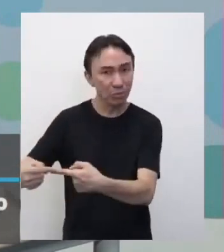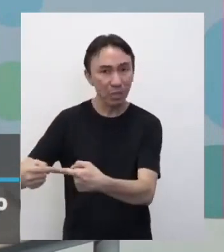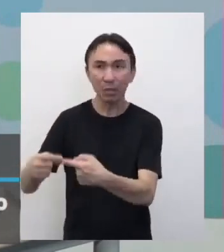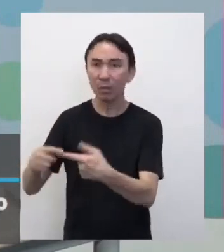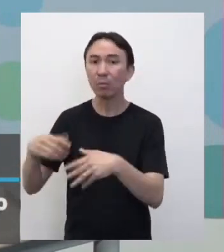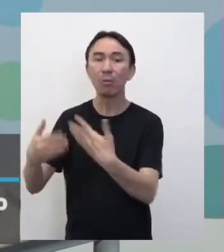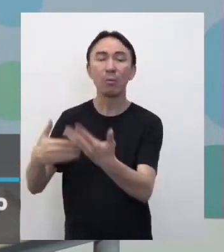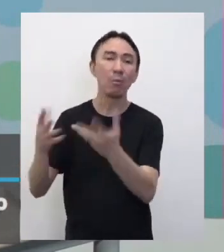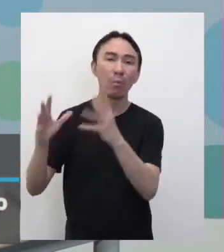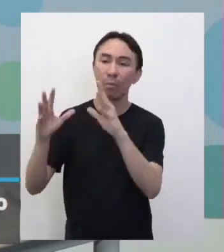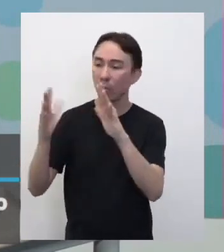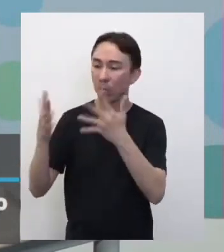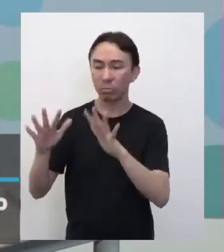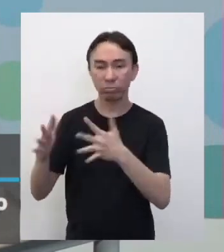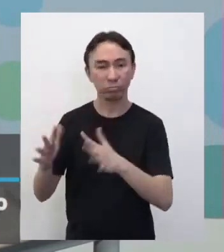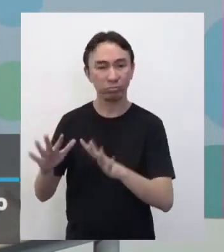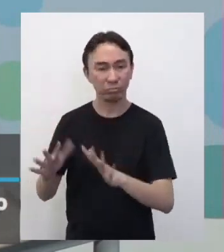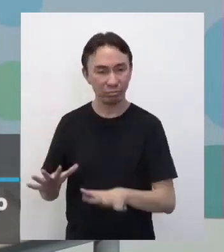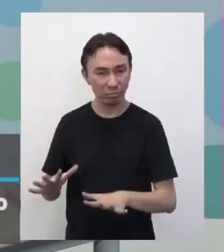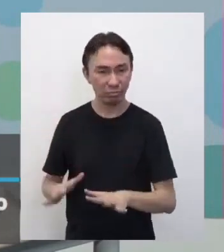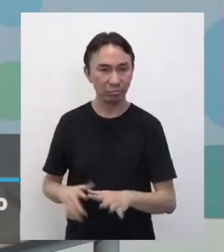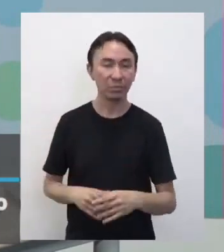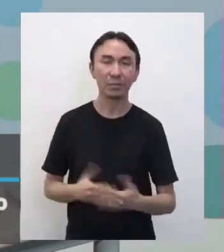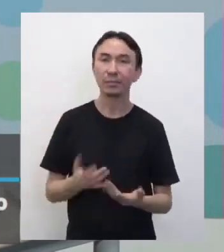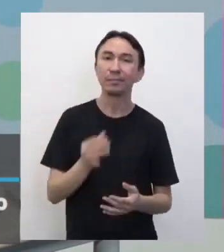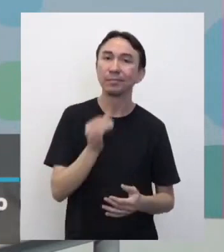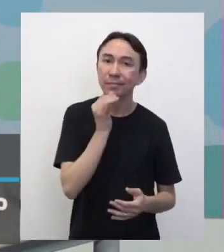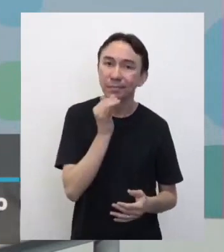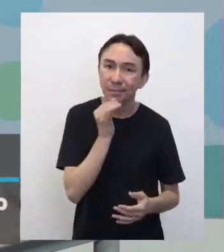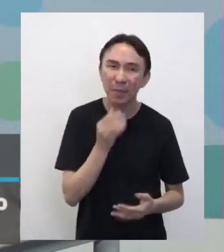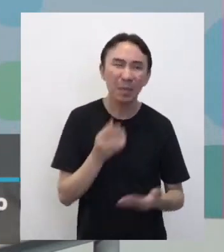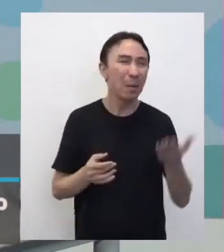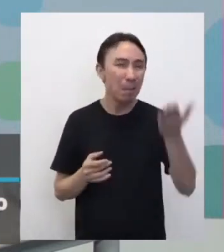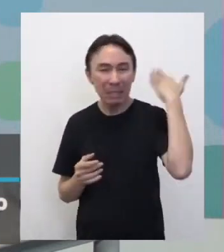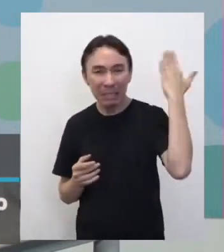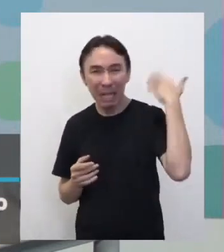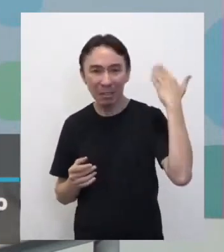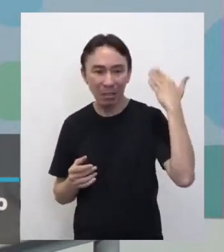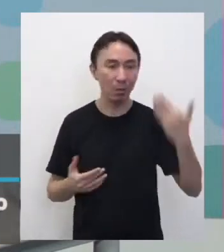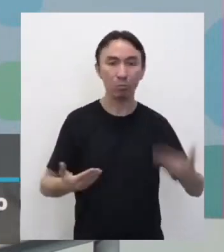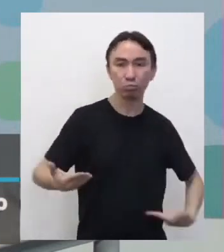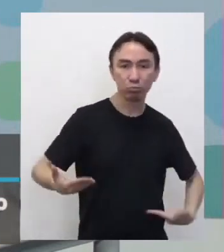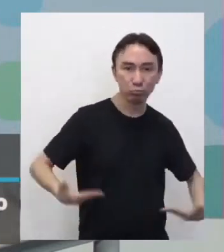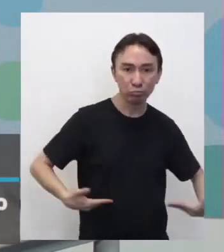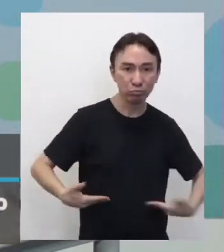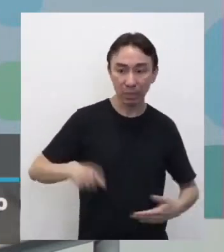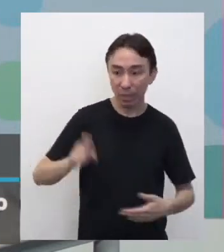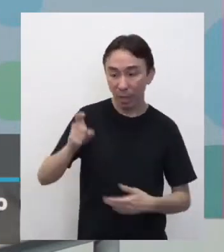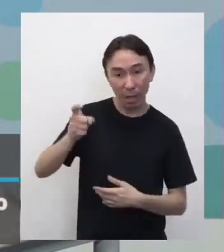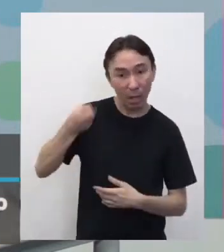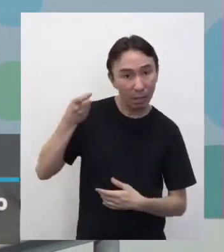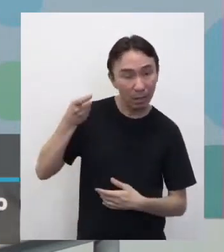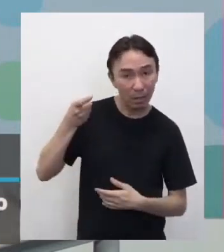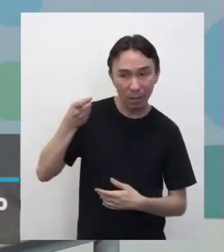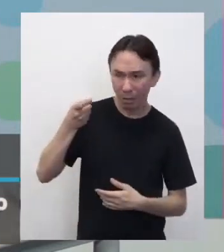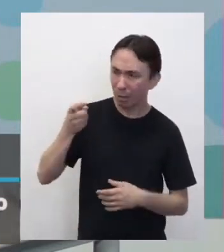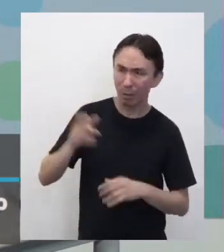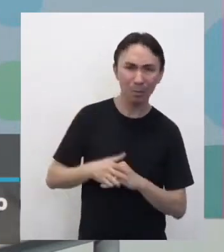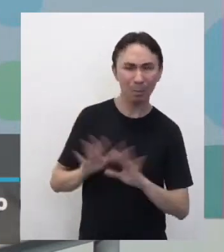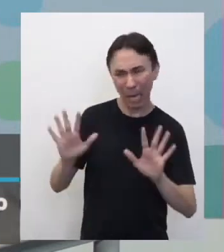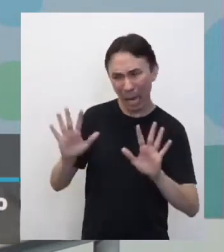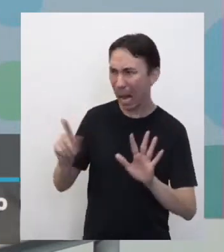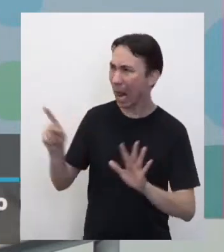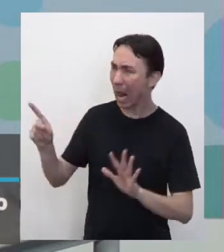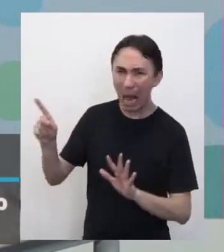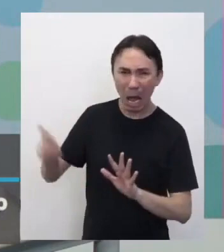até porque nesse momento o ex-servo, que agora a gente já pode chamar de burguês, ele descobriu que ele não depende do